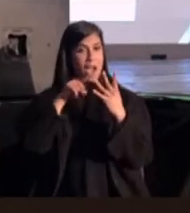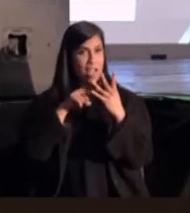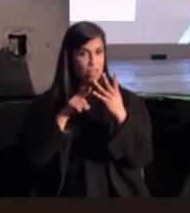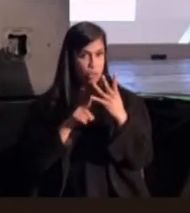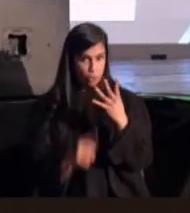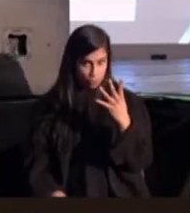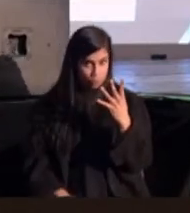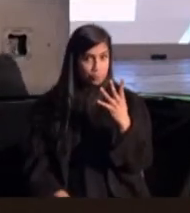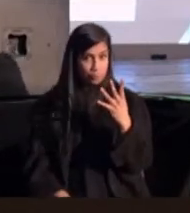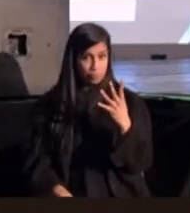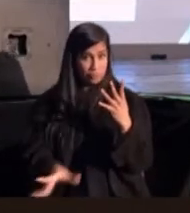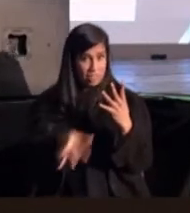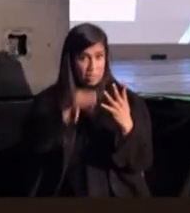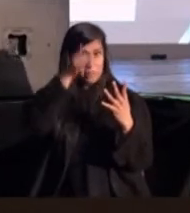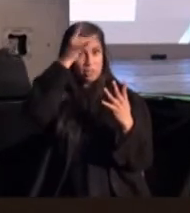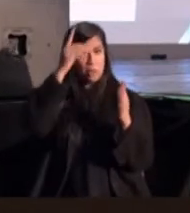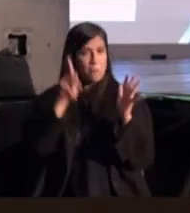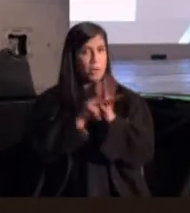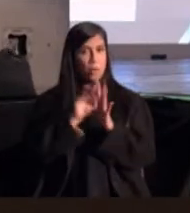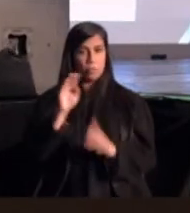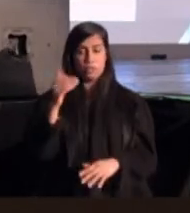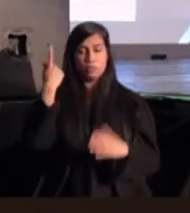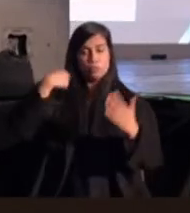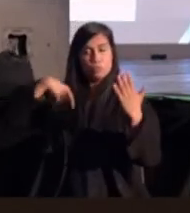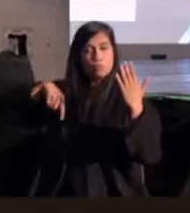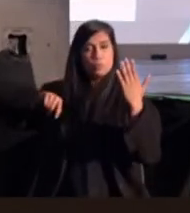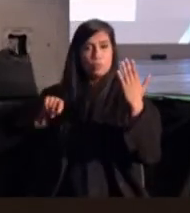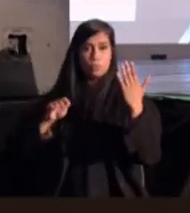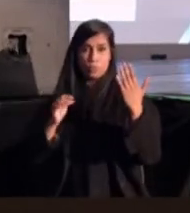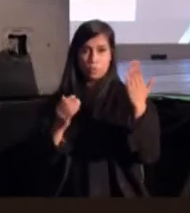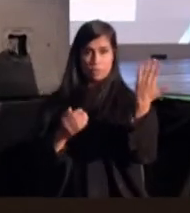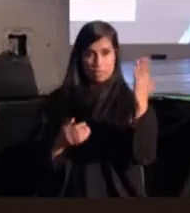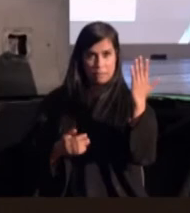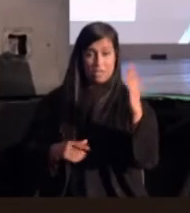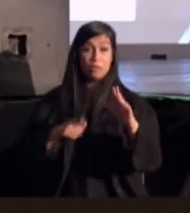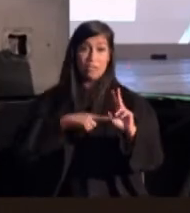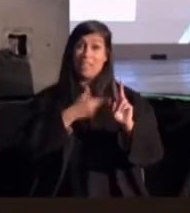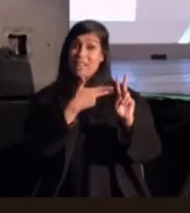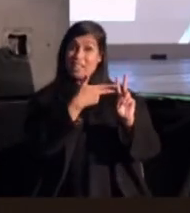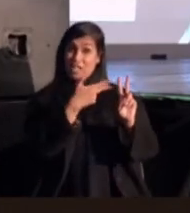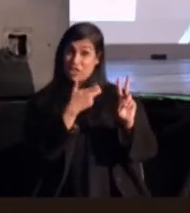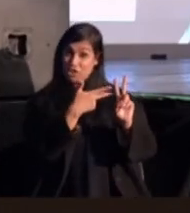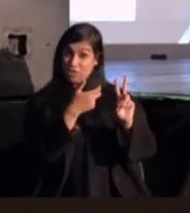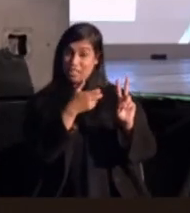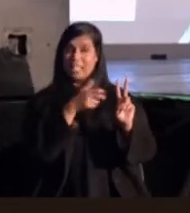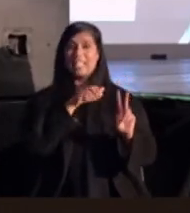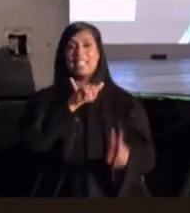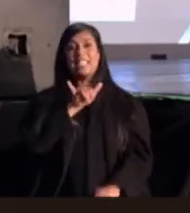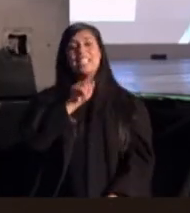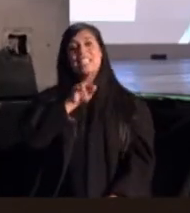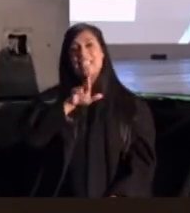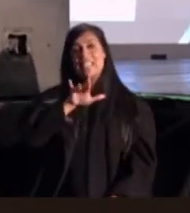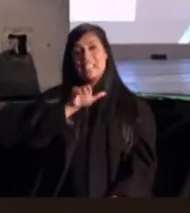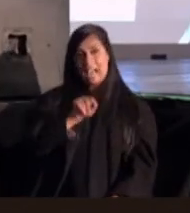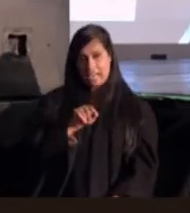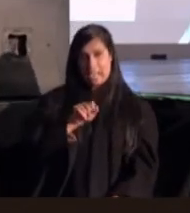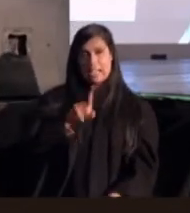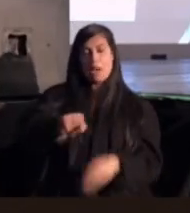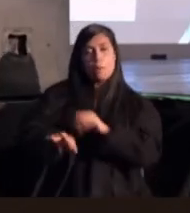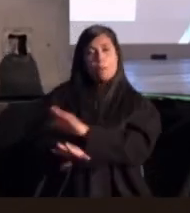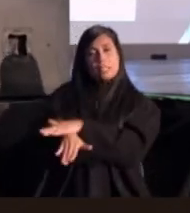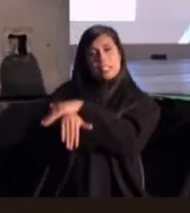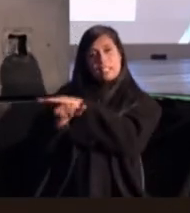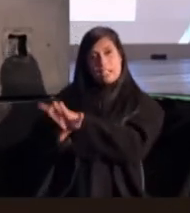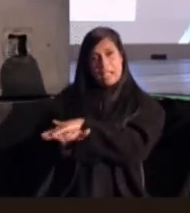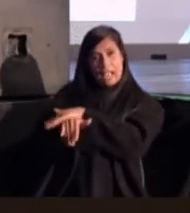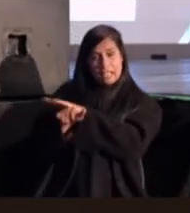depois. Um personagem é do tronco tupi-guarani, Iara, também se relaciona com espelho,